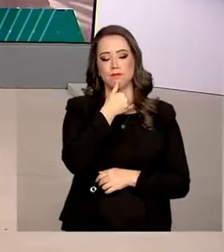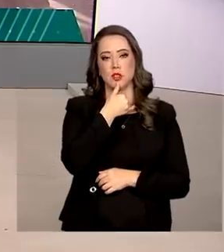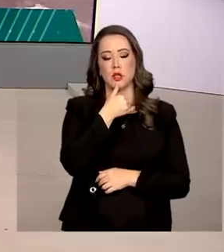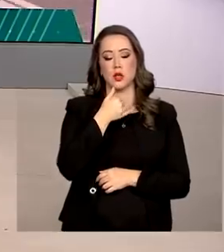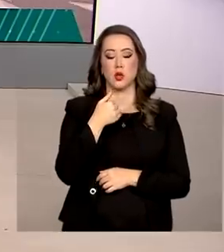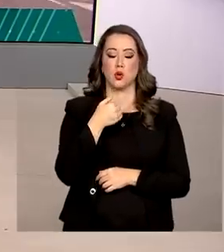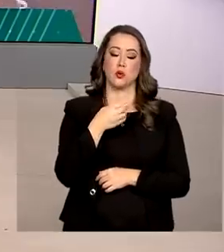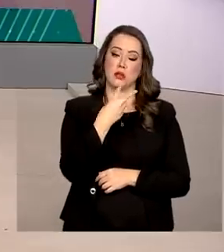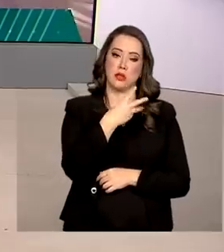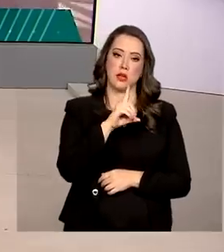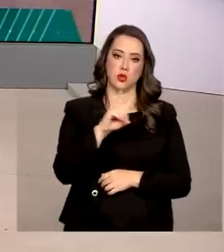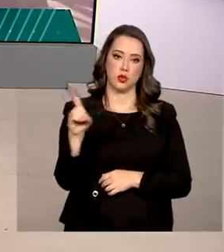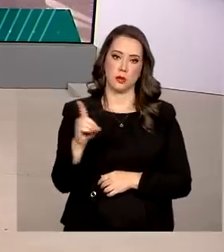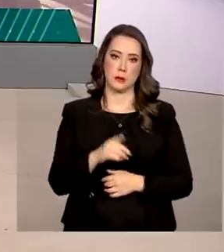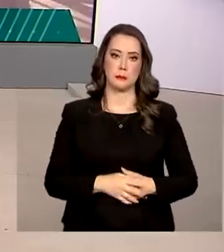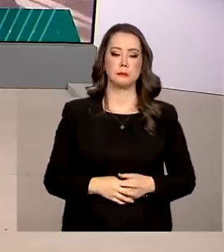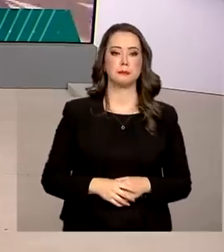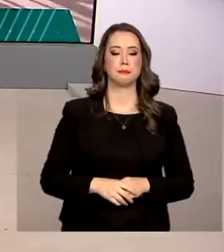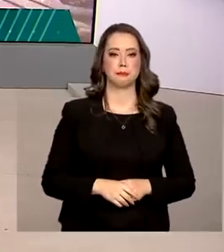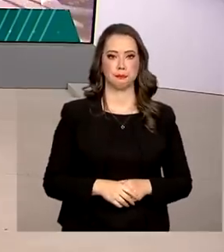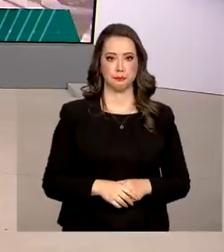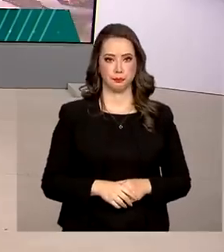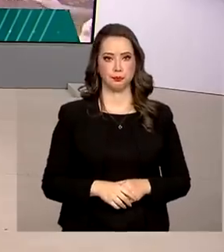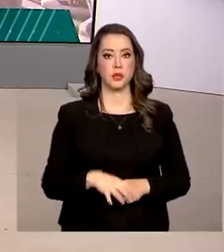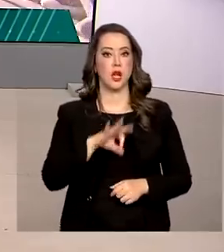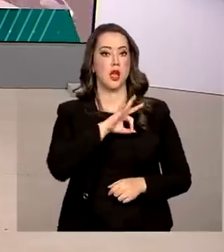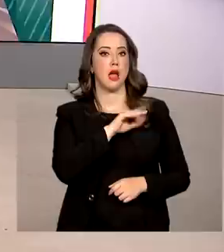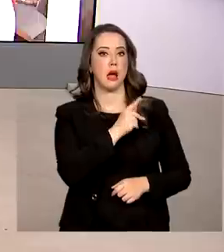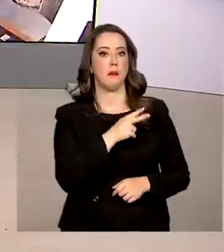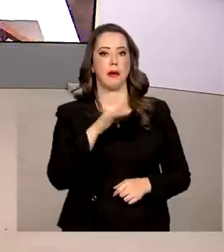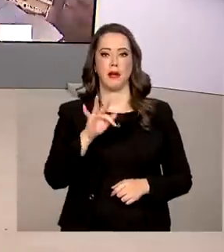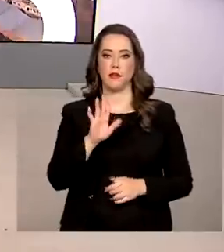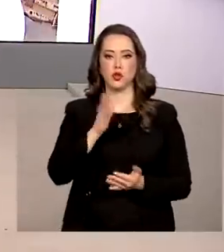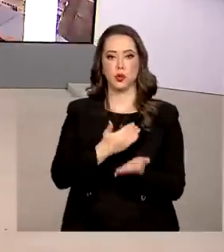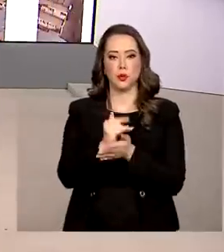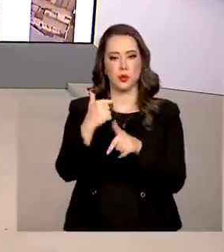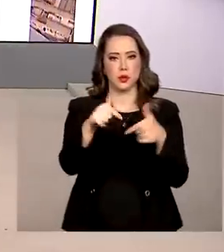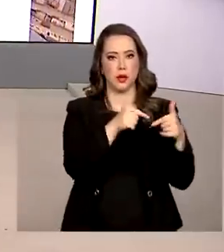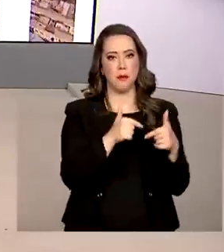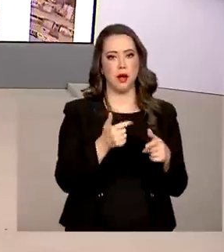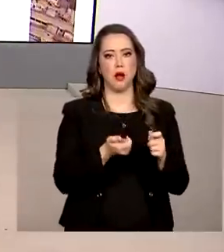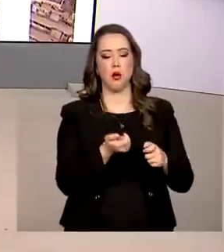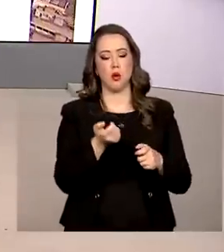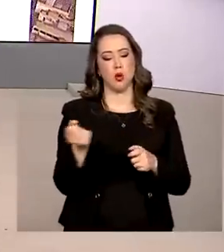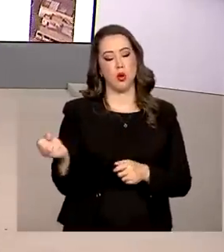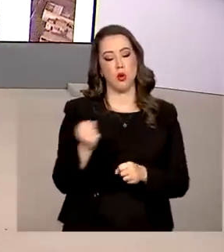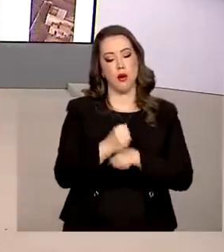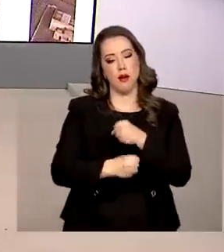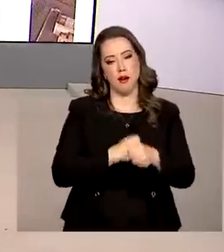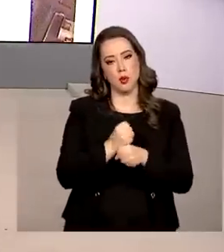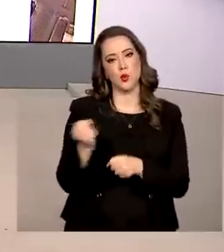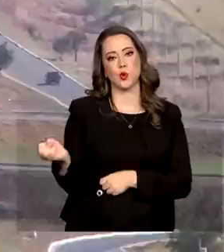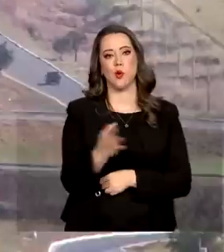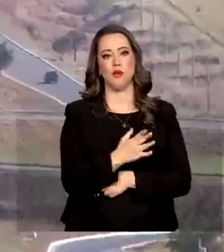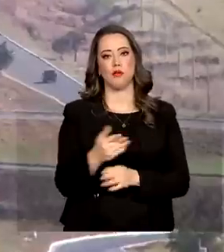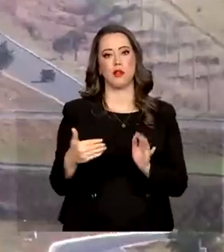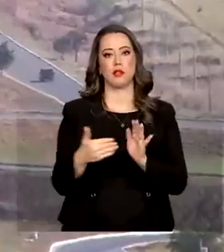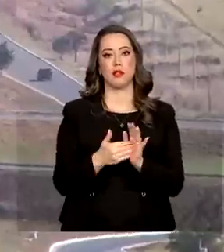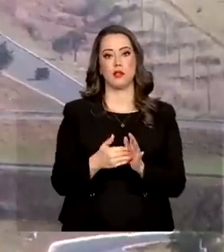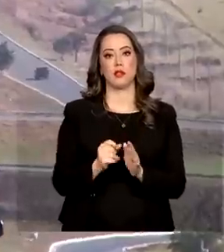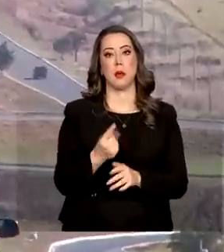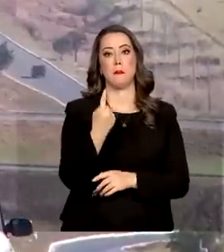a Polícia Rodoviária Federal já iniciou a operação ano novo que vai até o fim da noite de domingo Primeiro de Janeiro